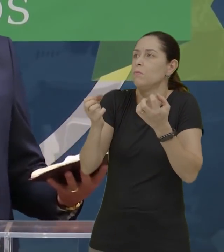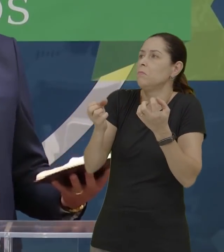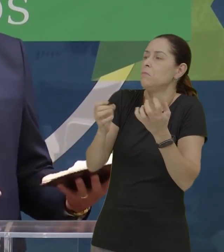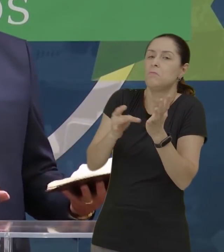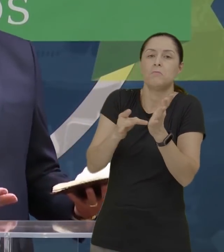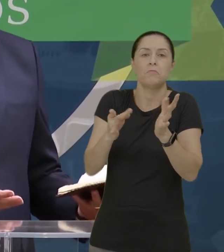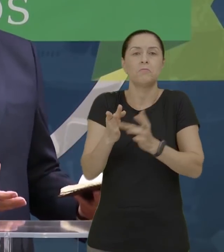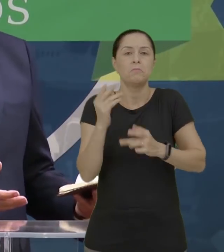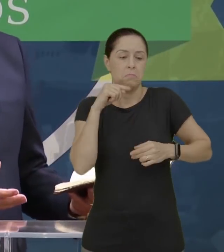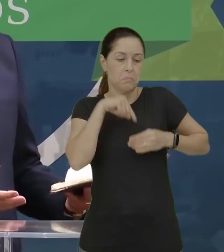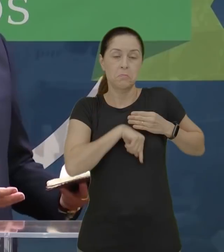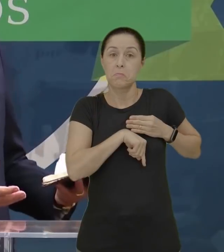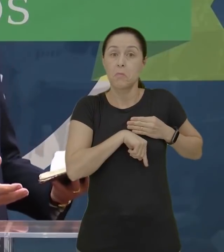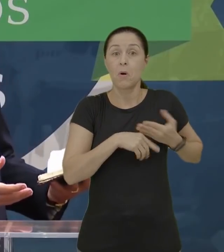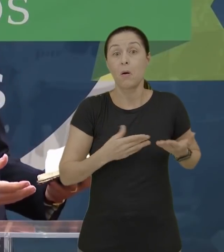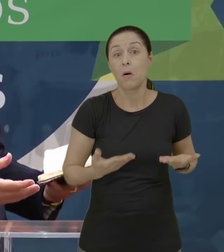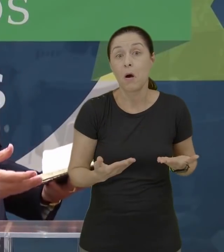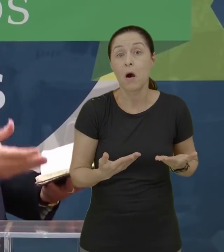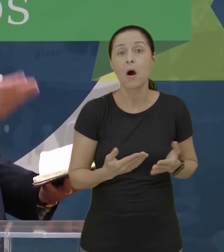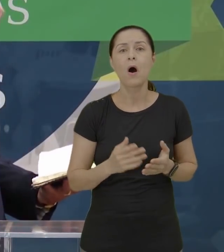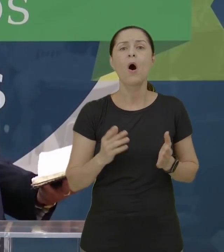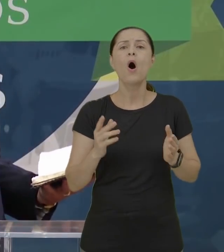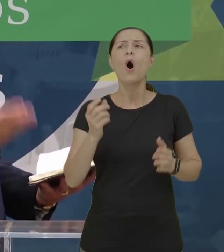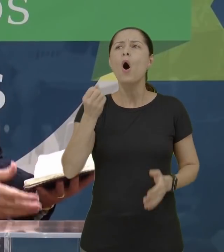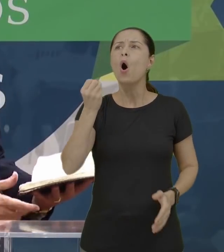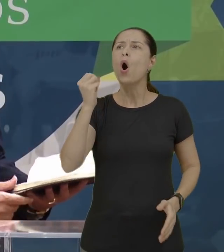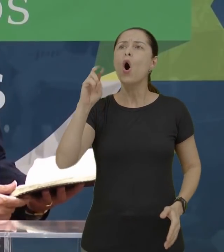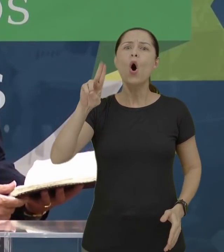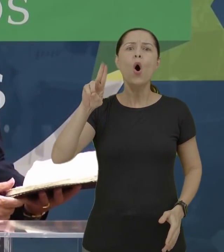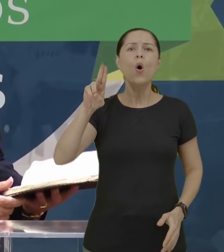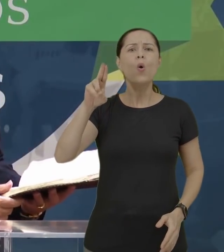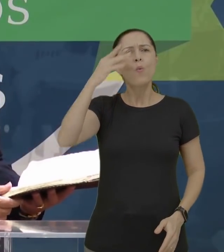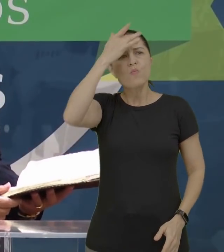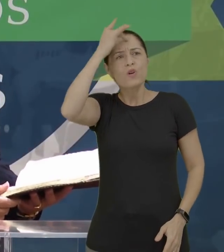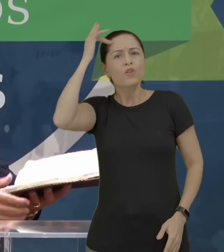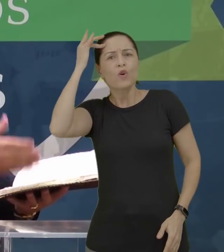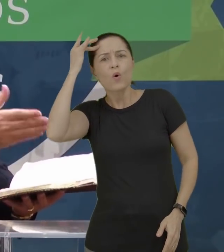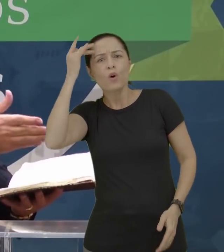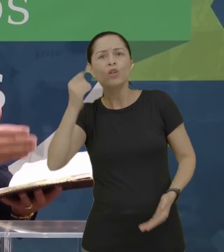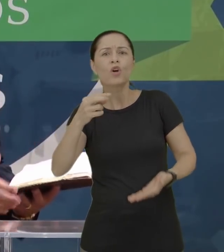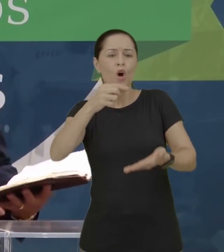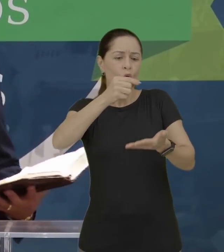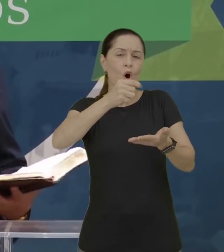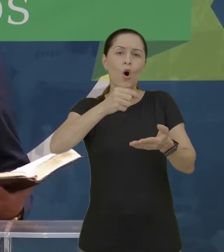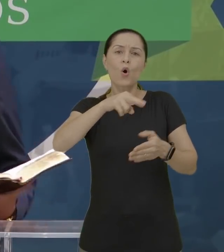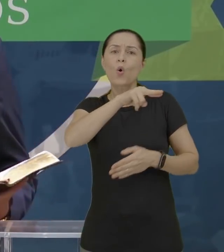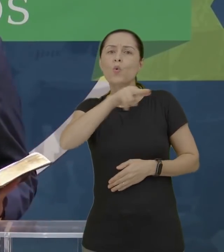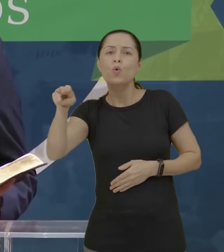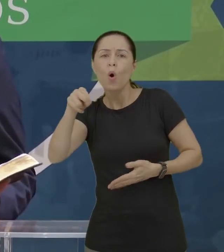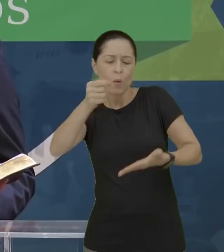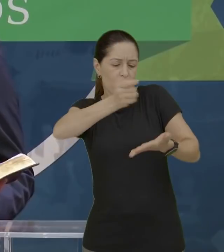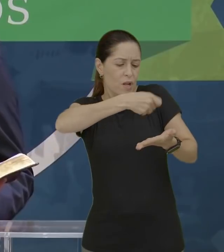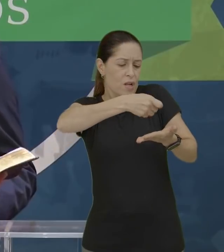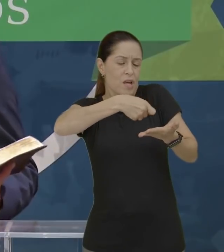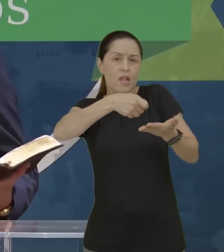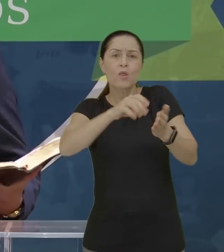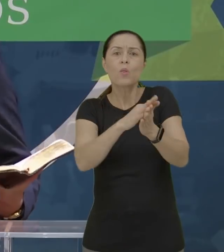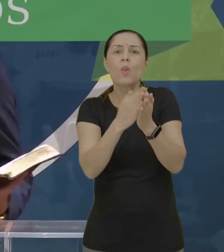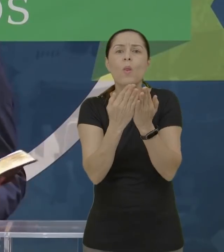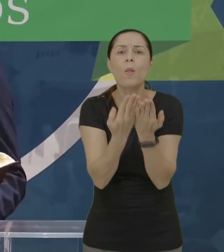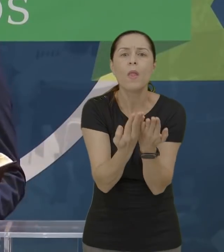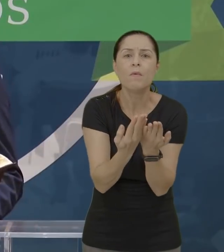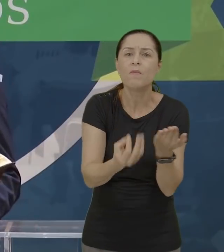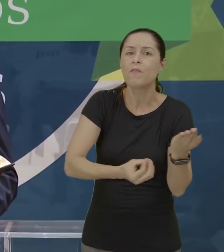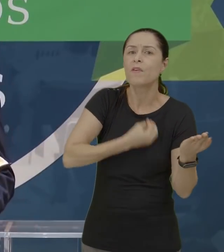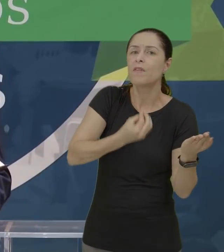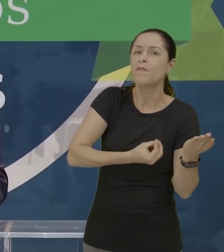Cordeiro? É de gente que estava com o nome no livro da vida, selado com o Espírito Santo,